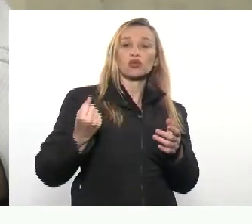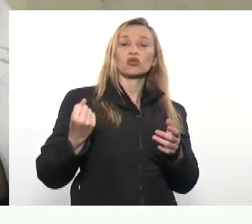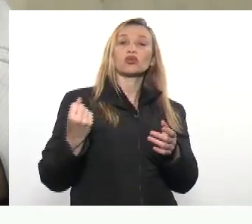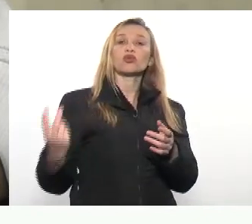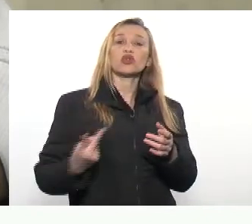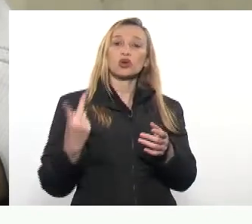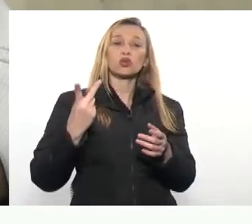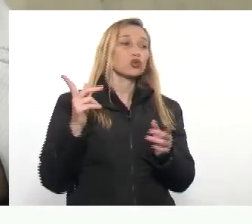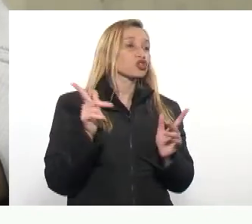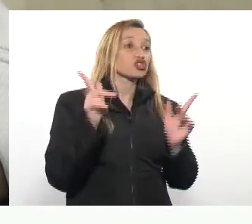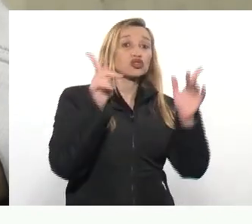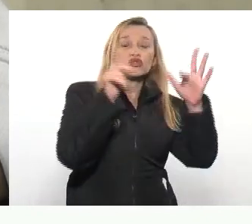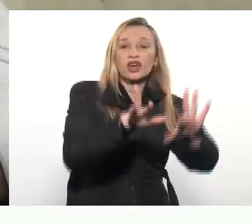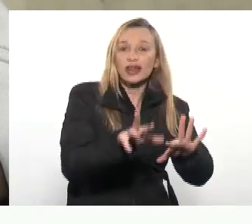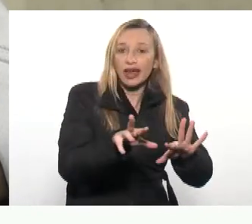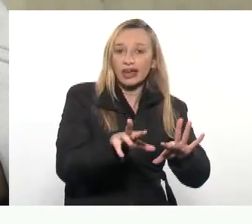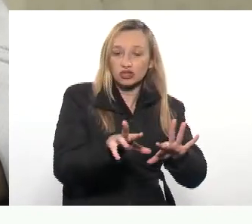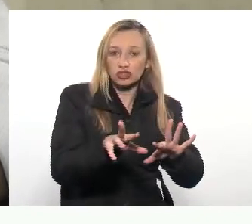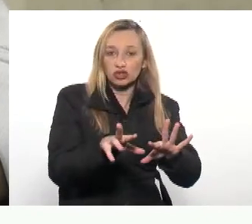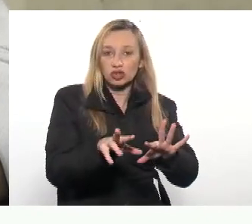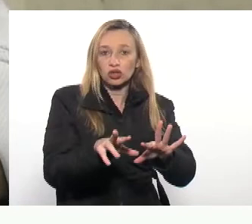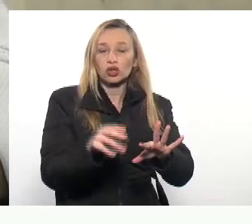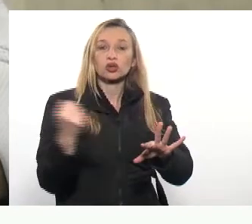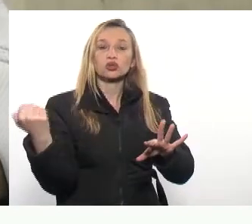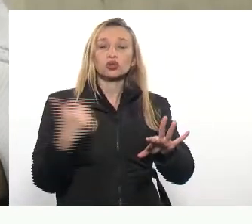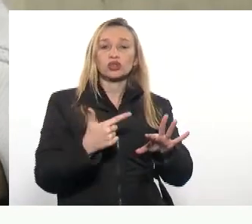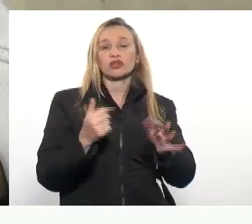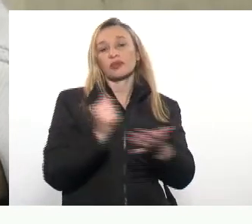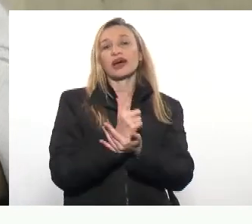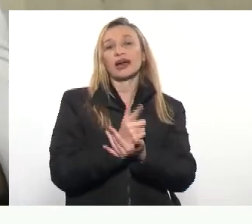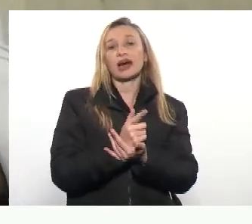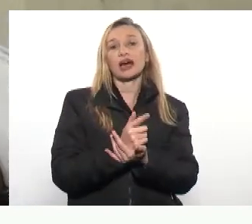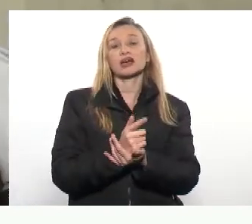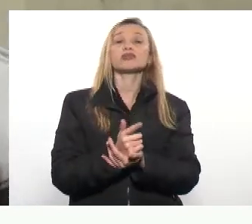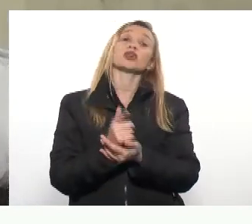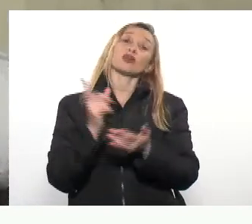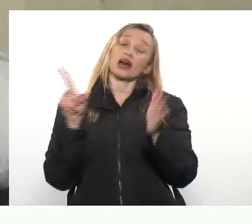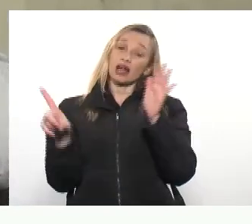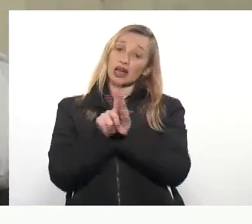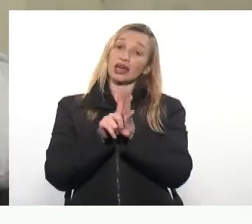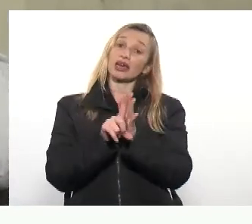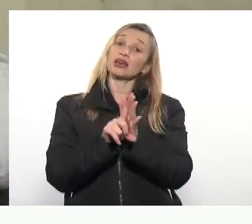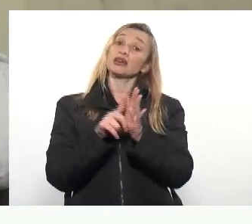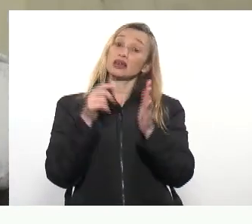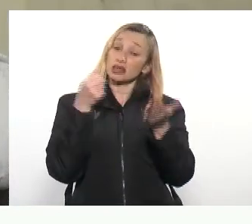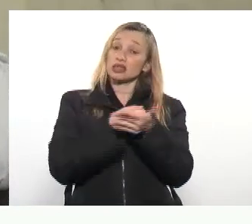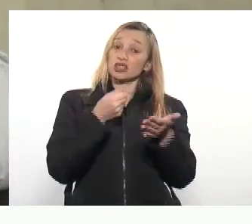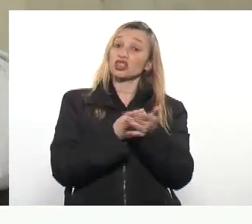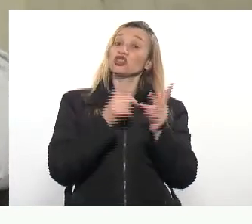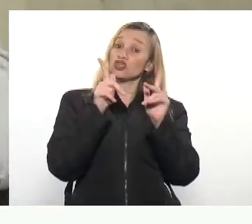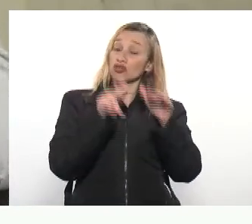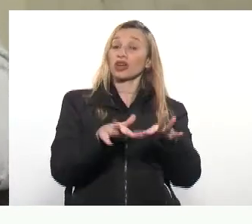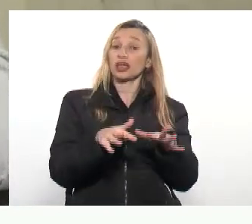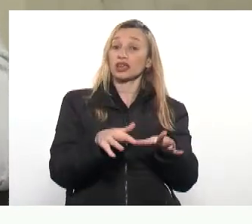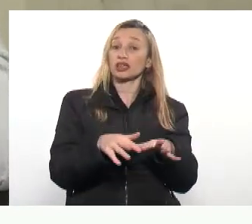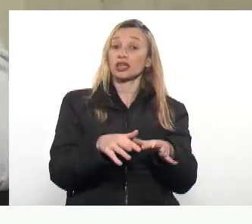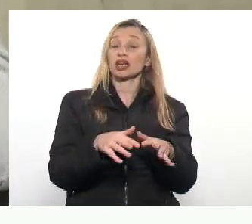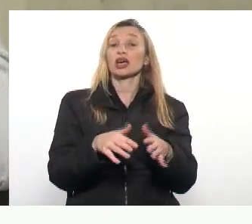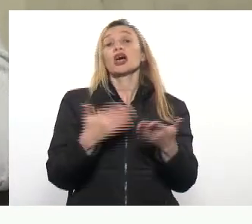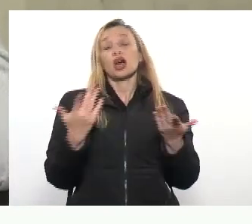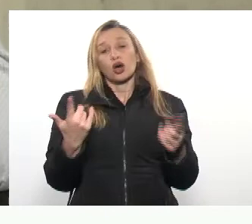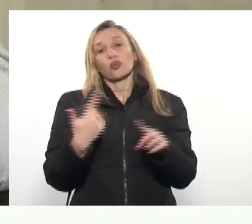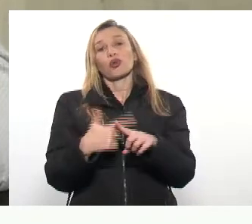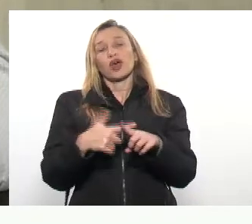seja idêntico. Isso tem vários efeitos práticos, né? Uma pessoa que quer, por exemplo, sua conta para servir